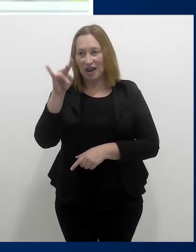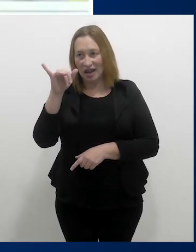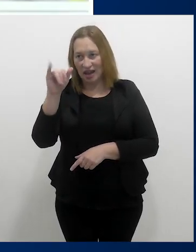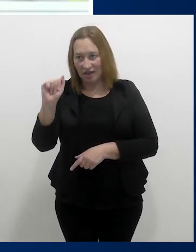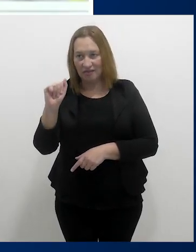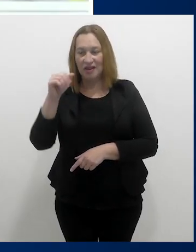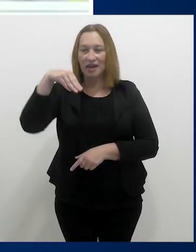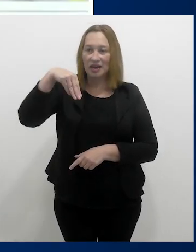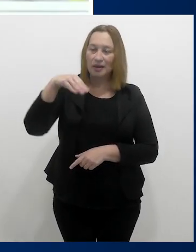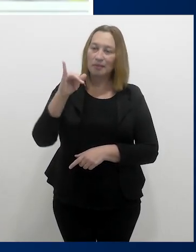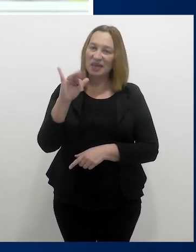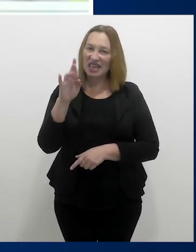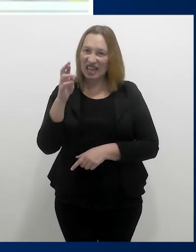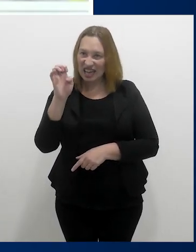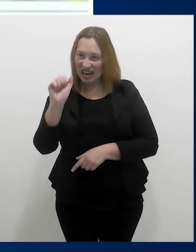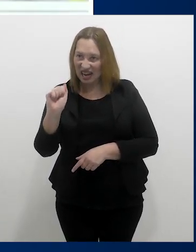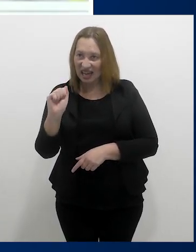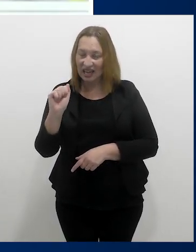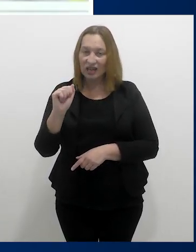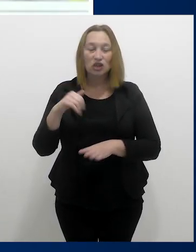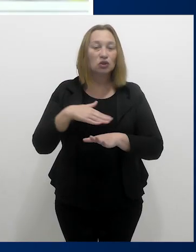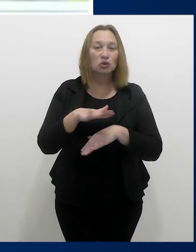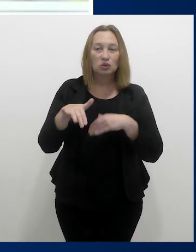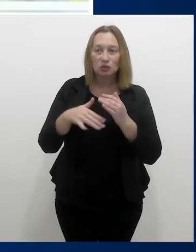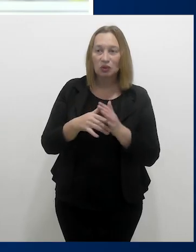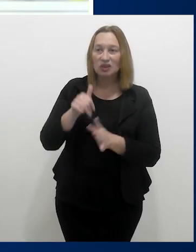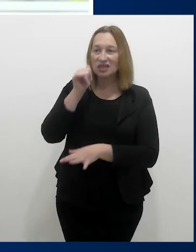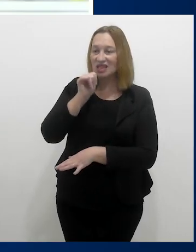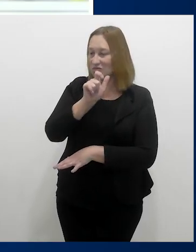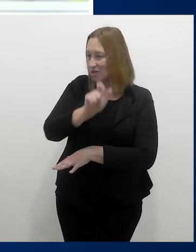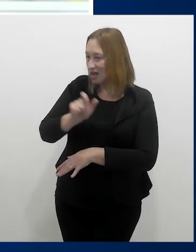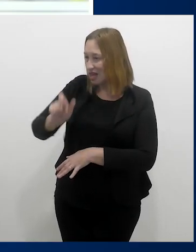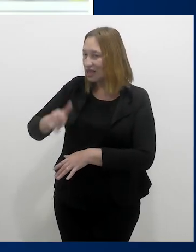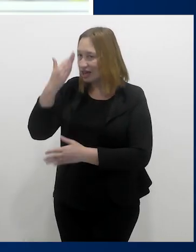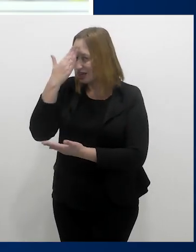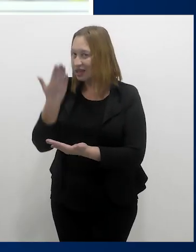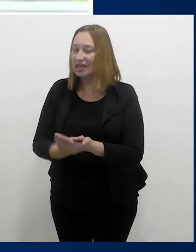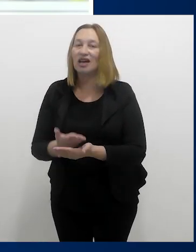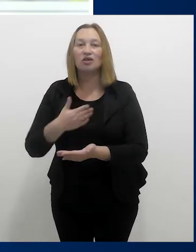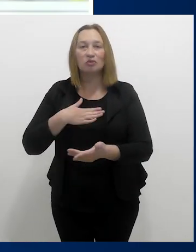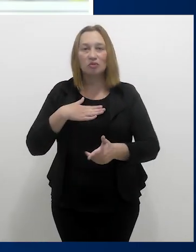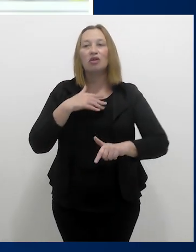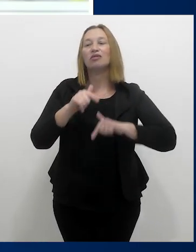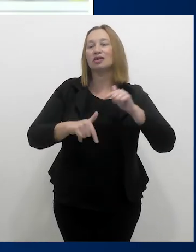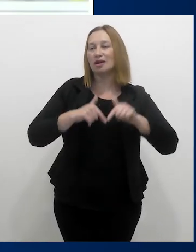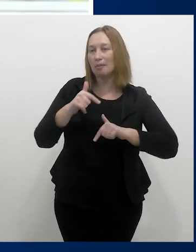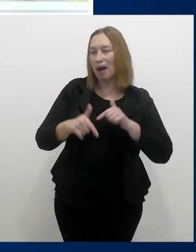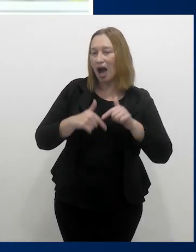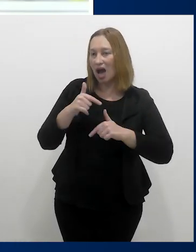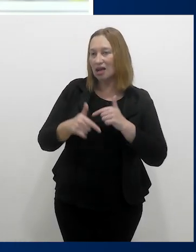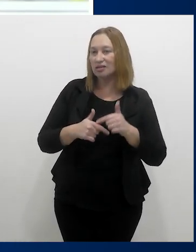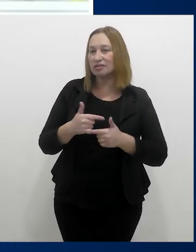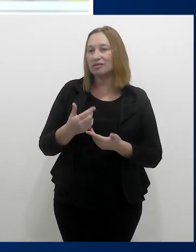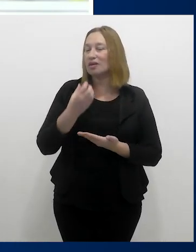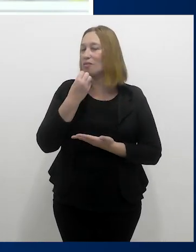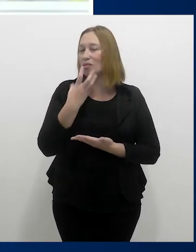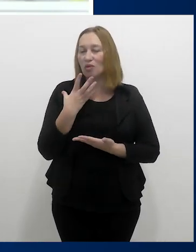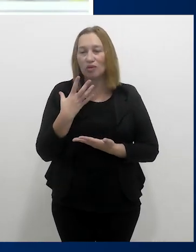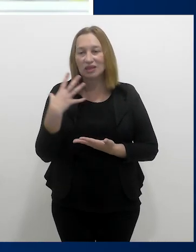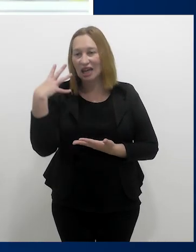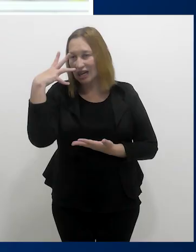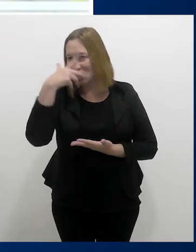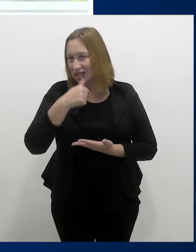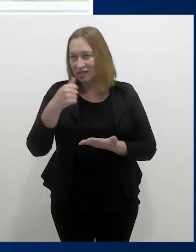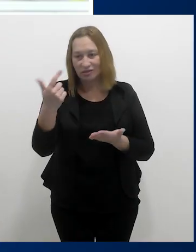elas acreditaram no meu projeto, né, e tiveram um cuidado. O livro está muito bonito, bem editado,